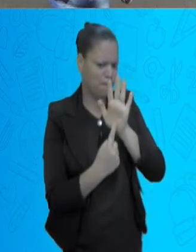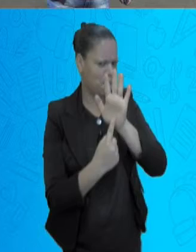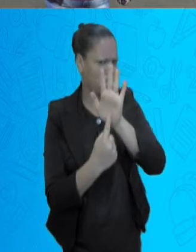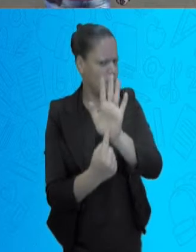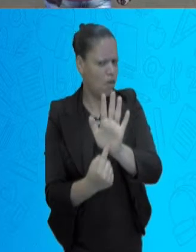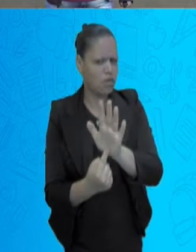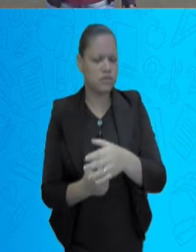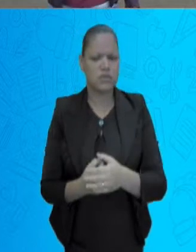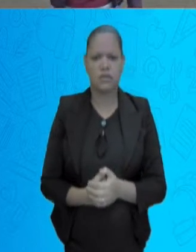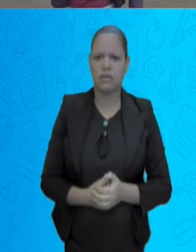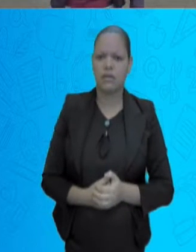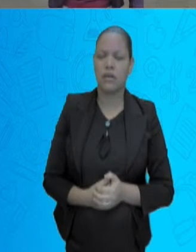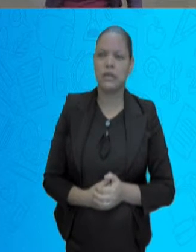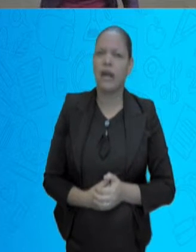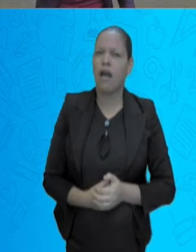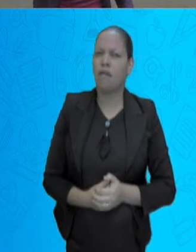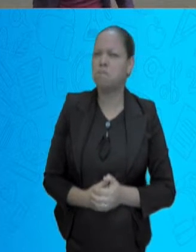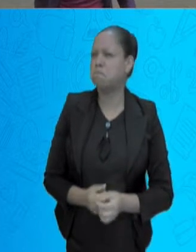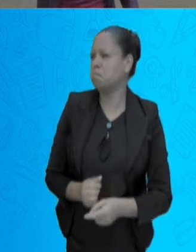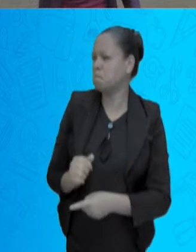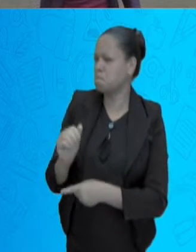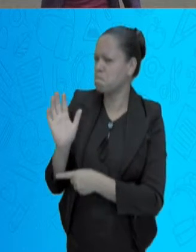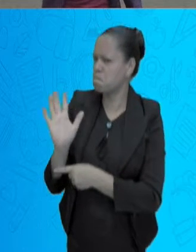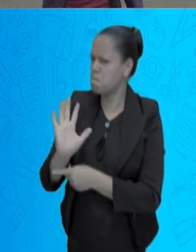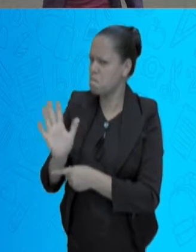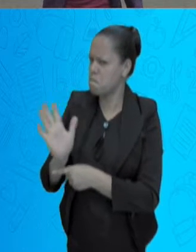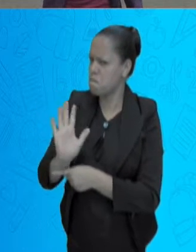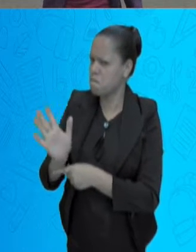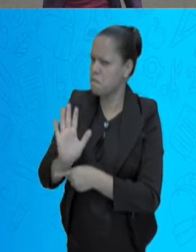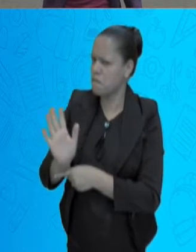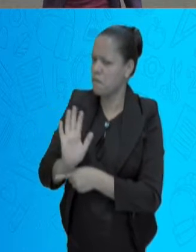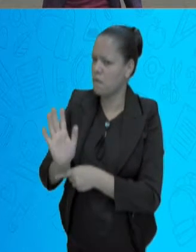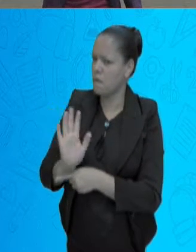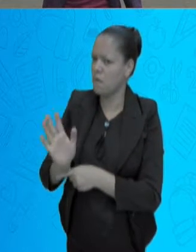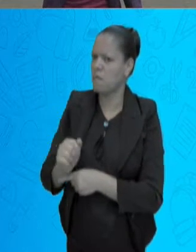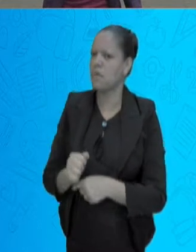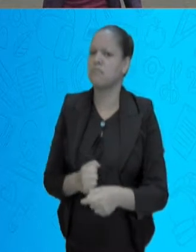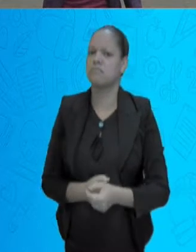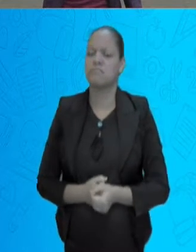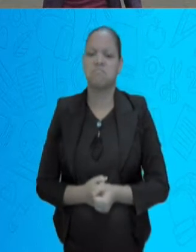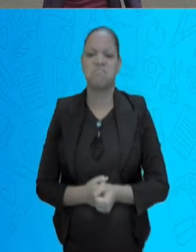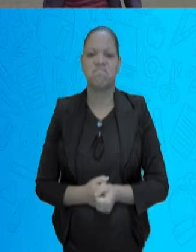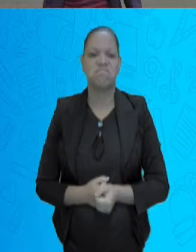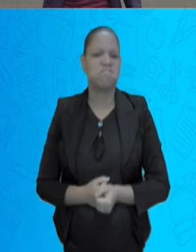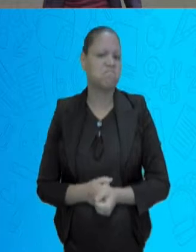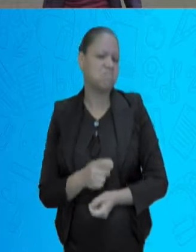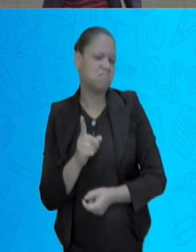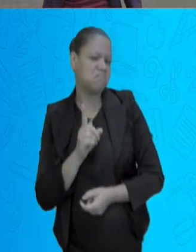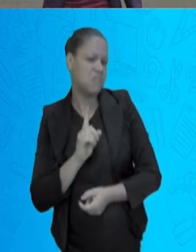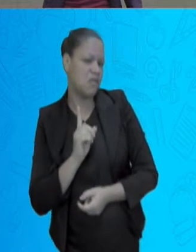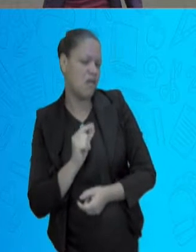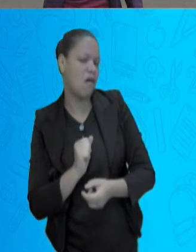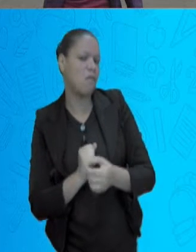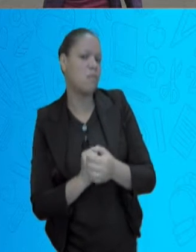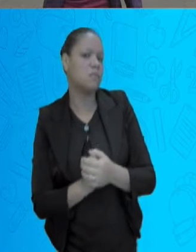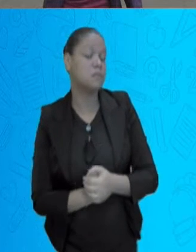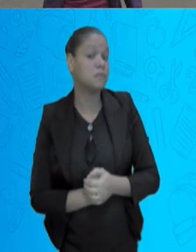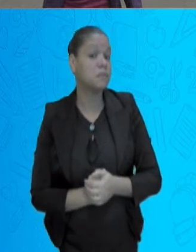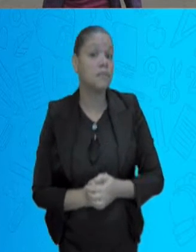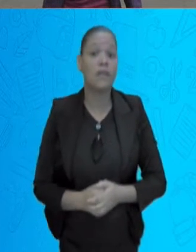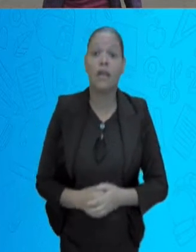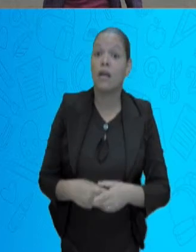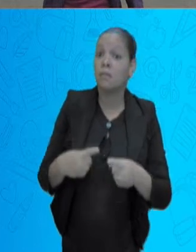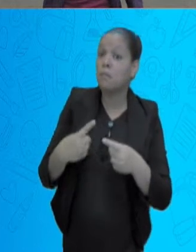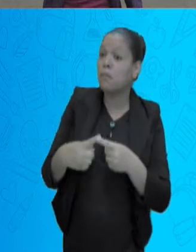um filme, né? Se fosse um filme, ele seria longo, teria vários personagens, teria